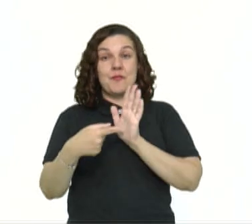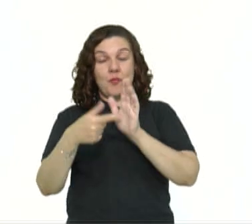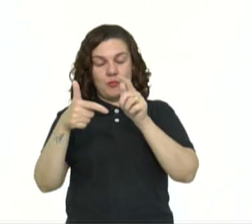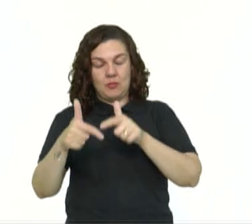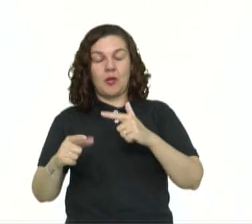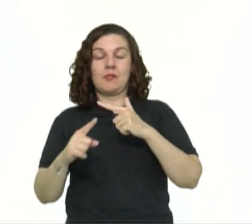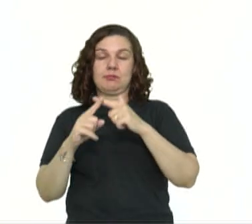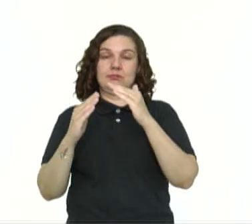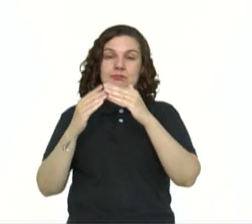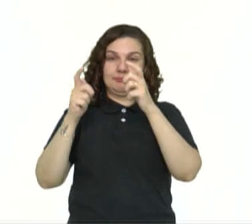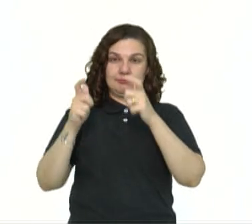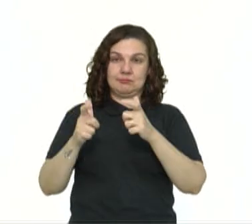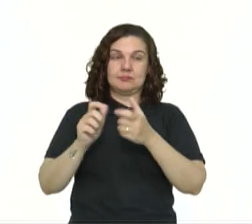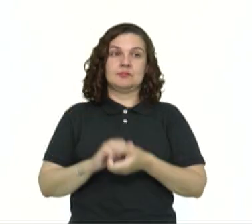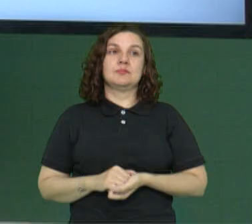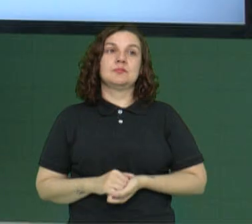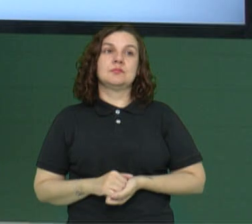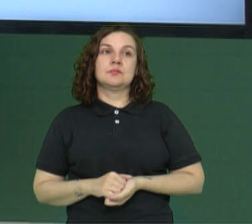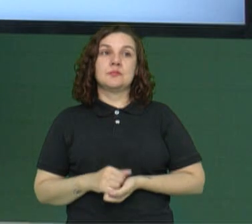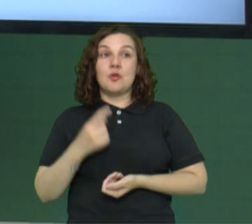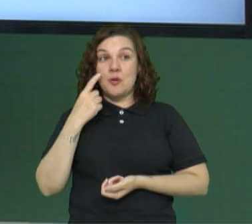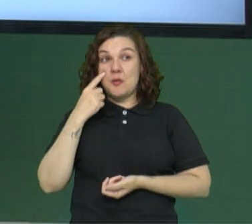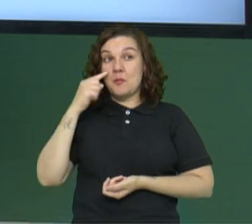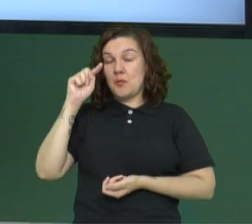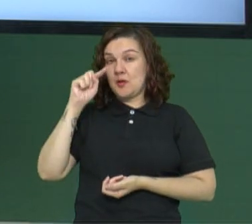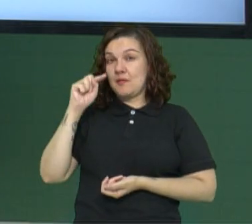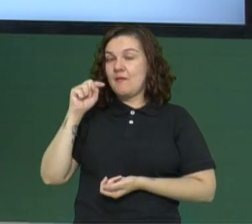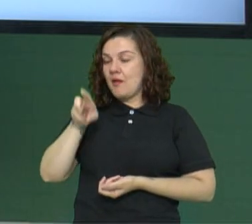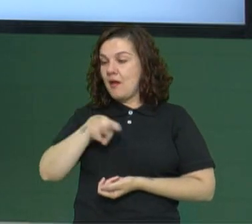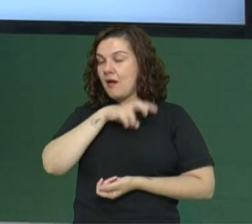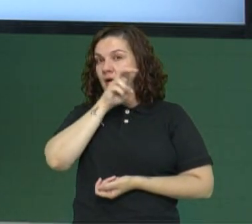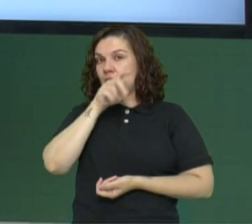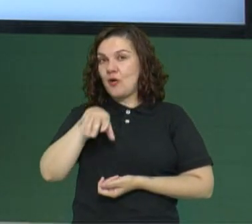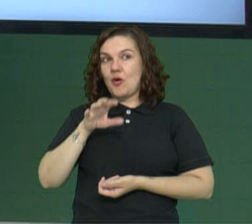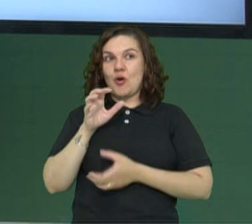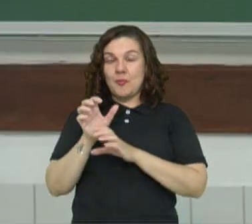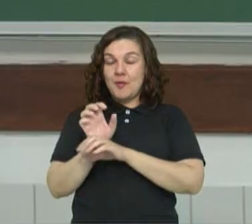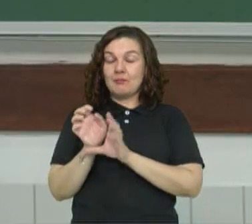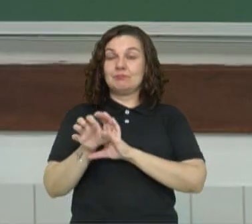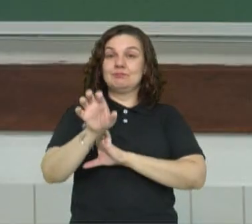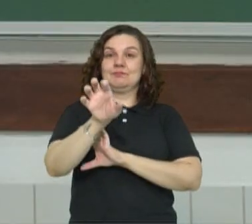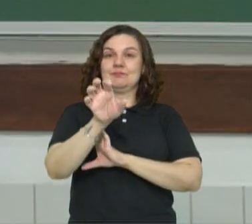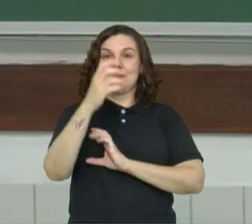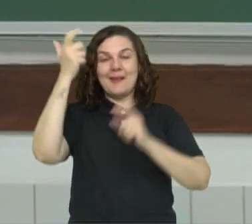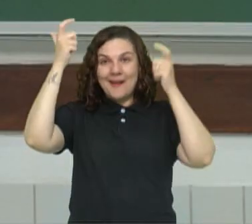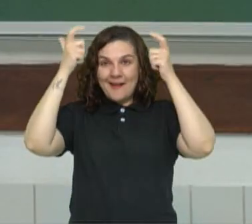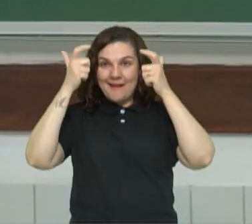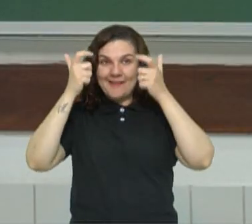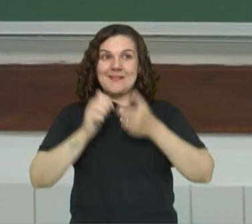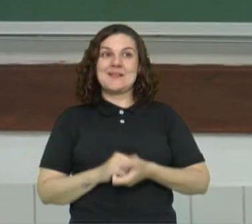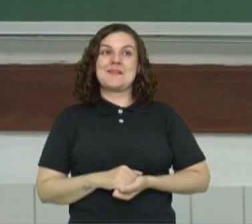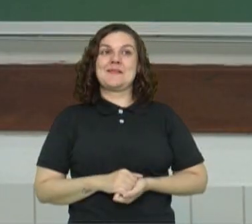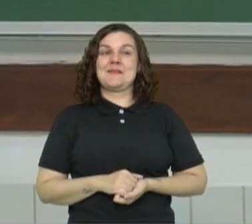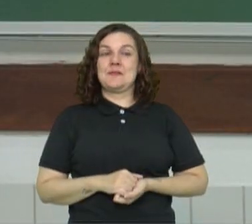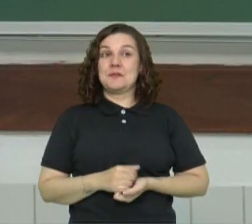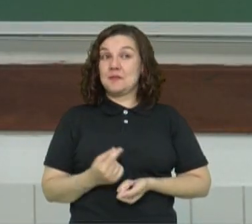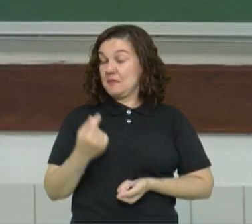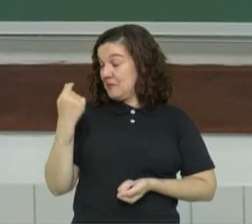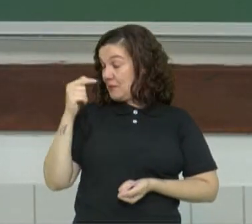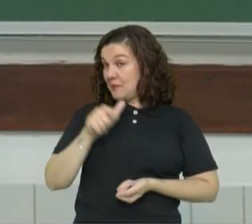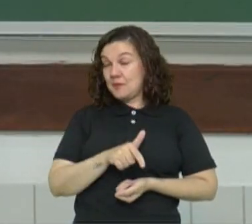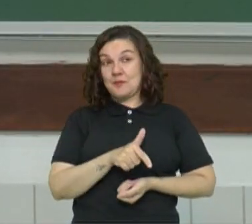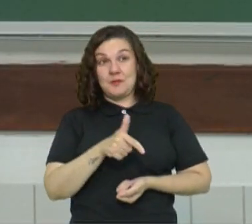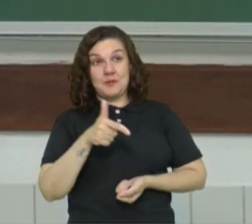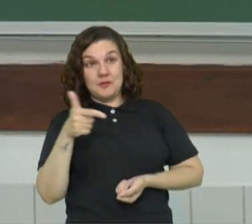um templo, tá? Então aqui a serpente, a boca e a rainha saindo, tá? Outro